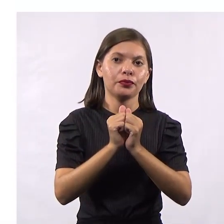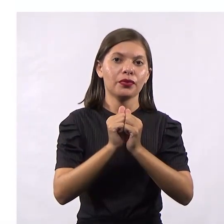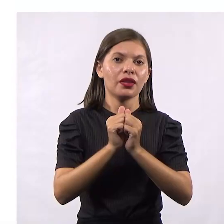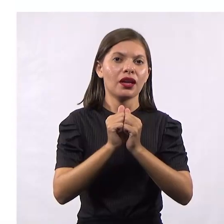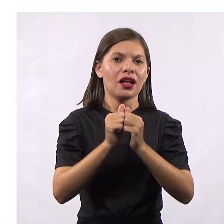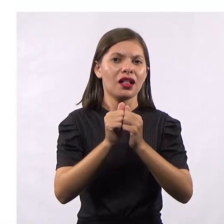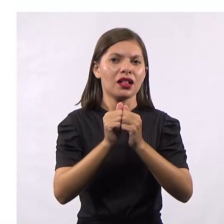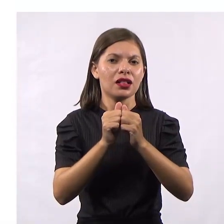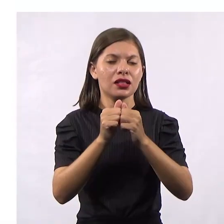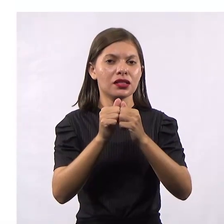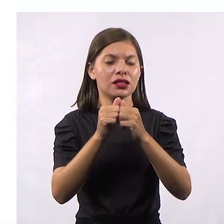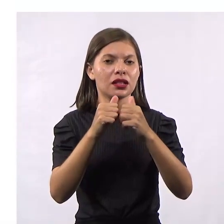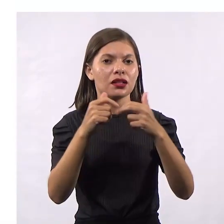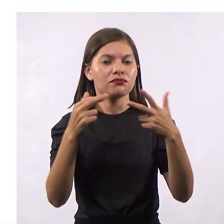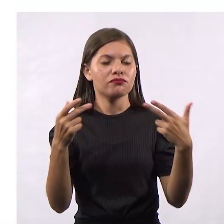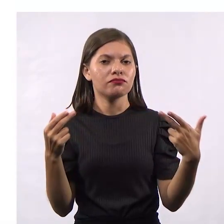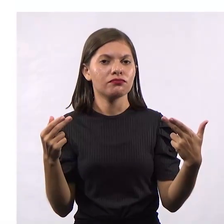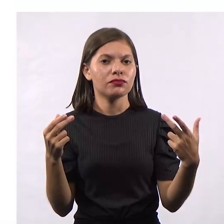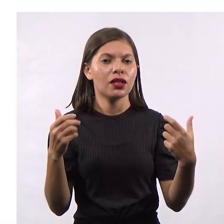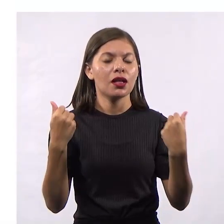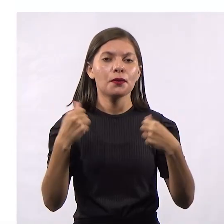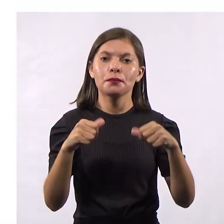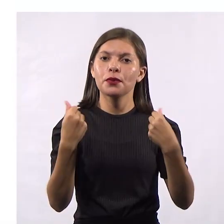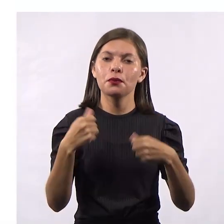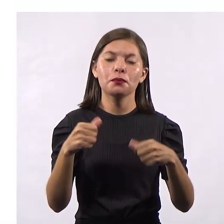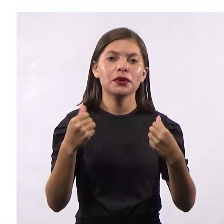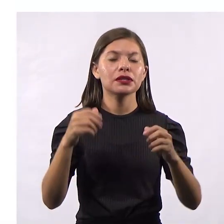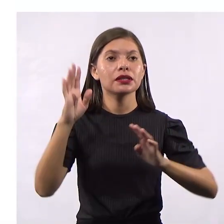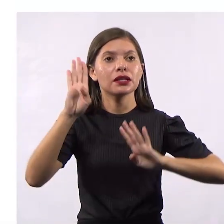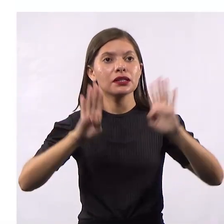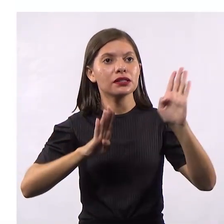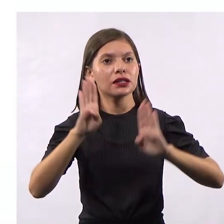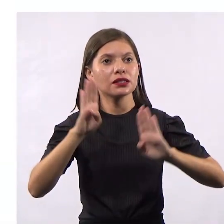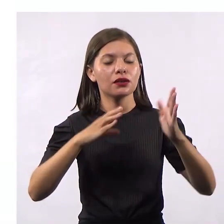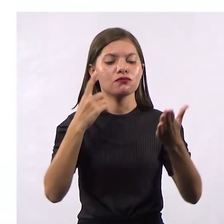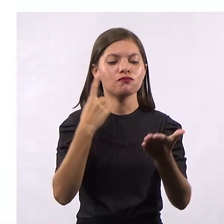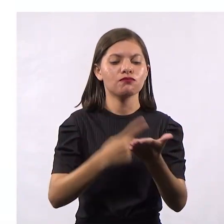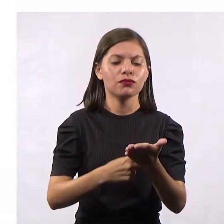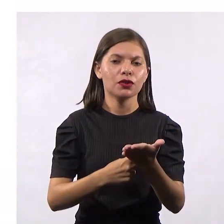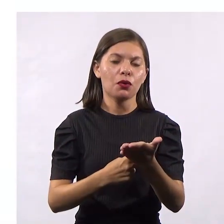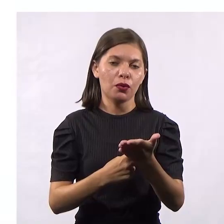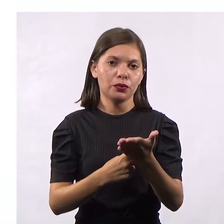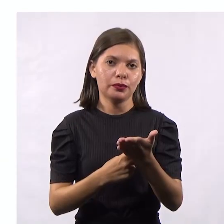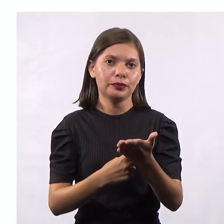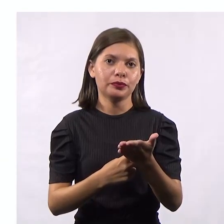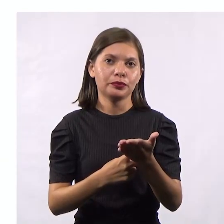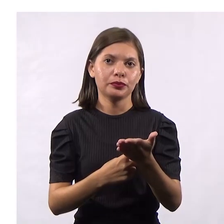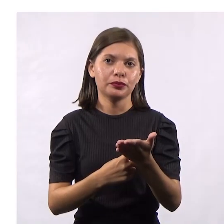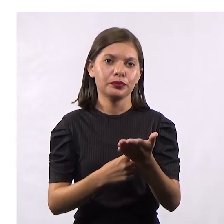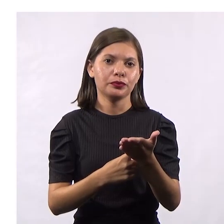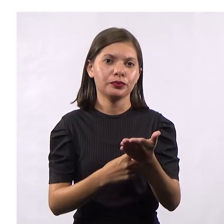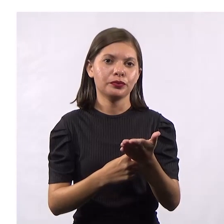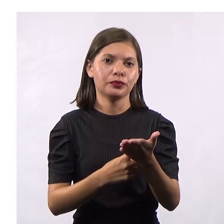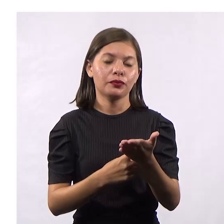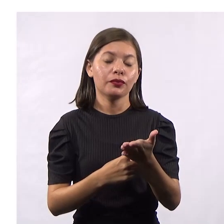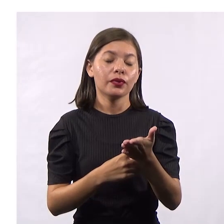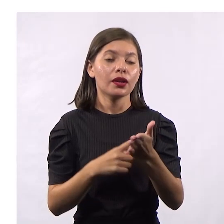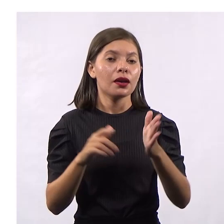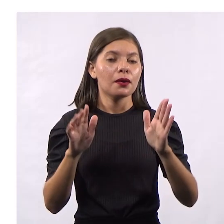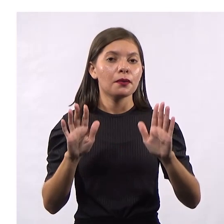serem vontades convergentes, não é necessária licitação antes de firmar o acordo, tá bom, pessoal?